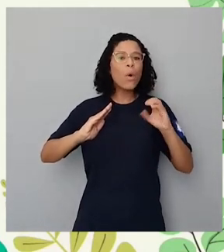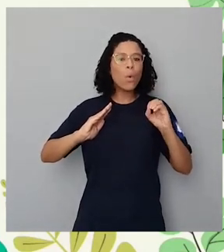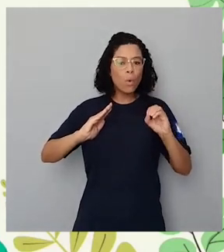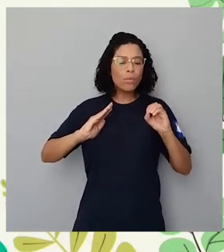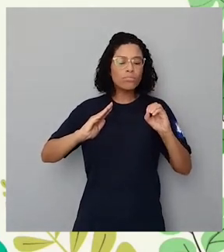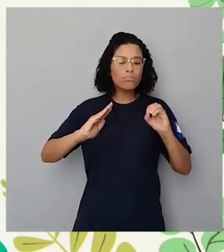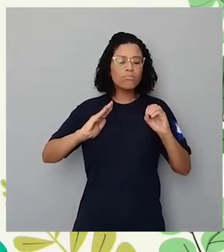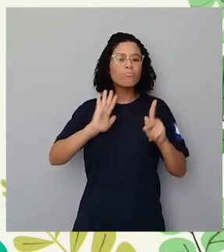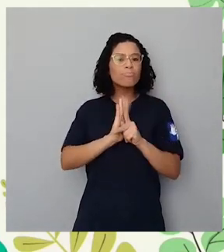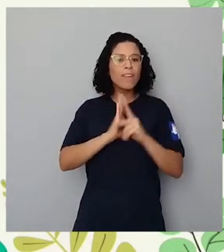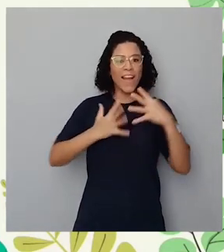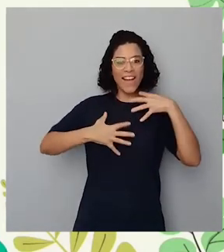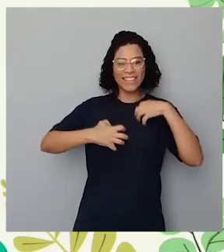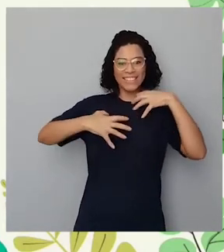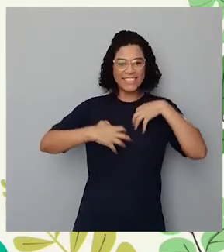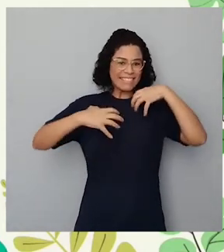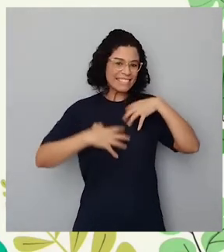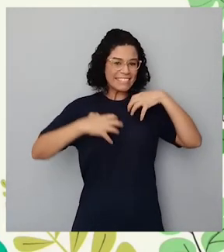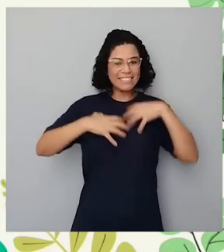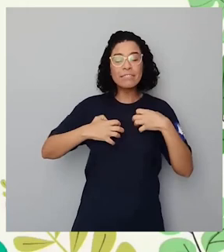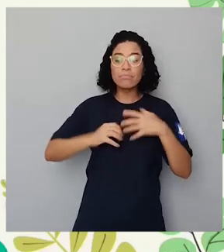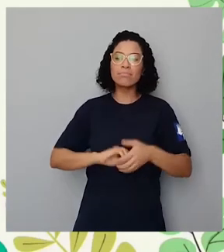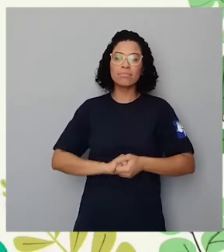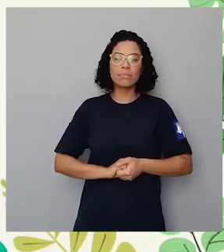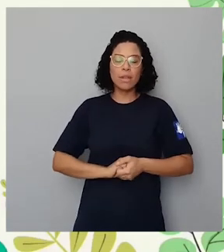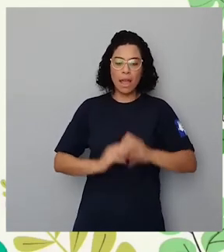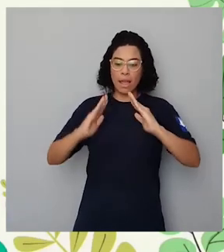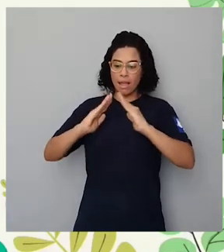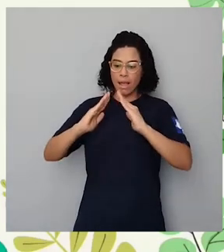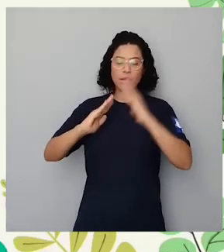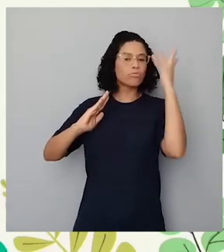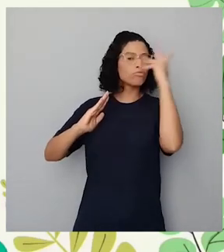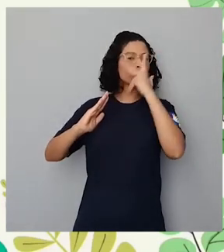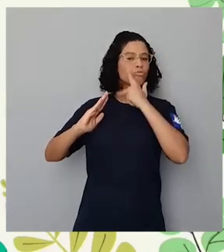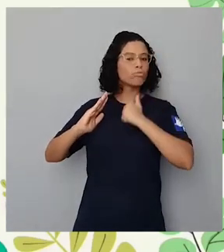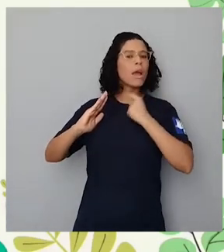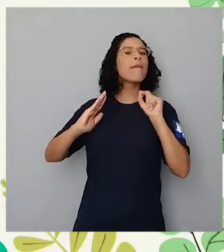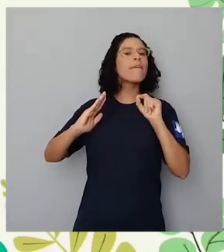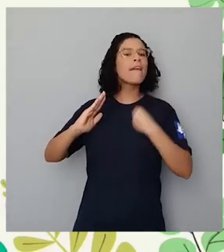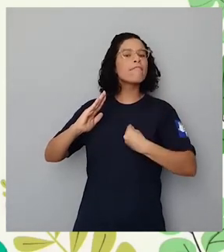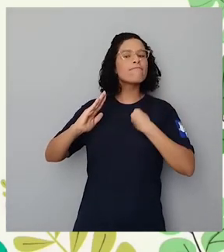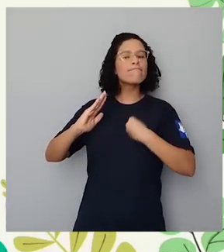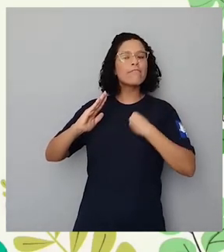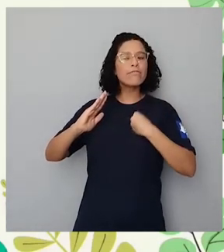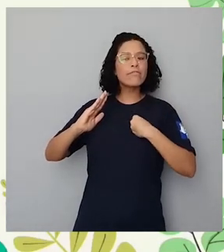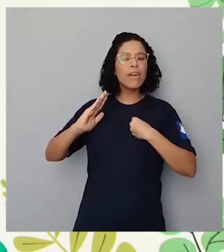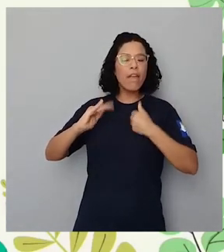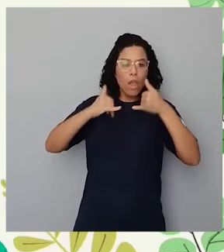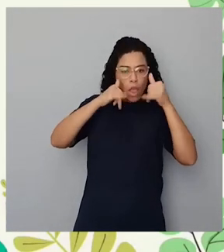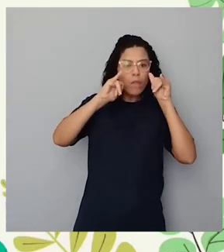macaco. Essa casa tão bonita, quem mora nela é a cabrita.